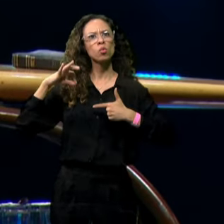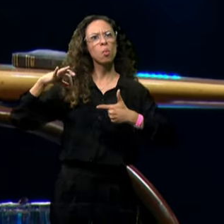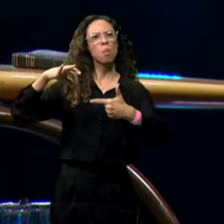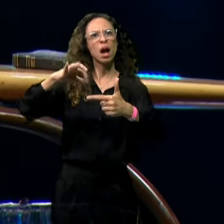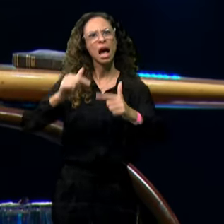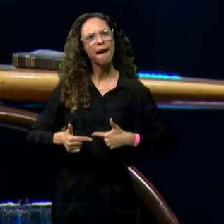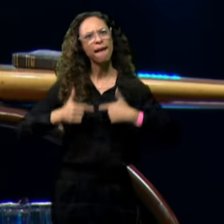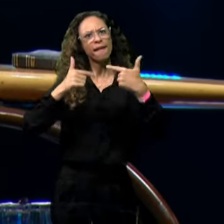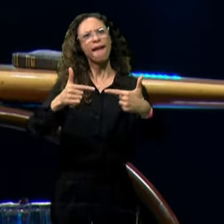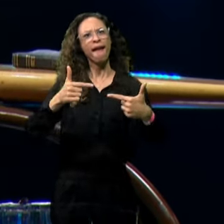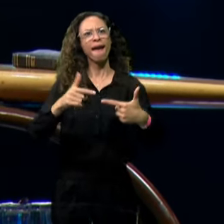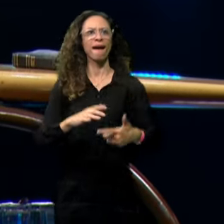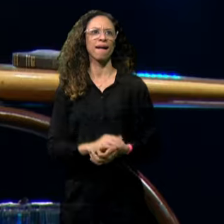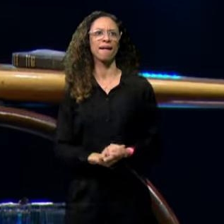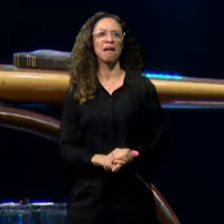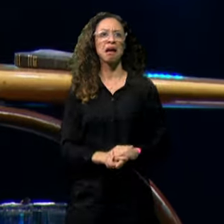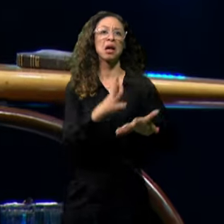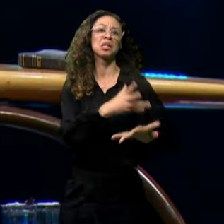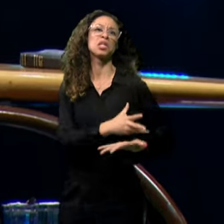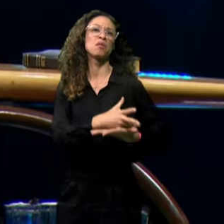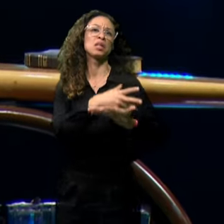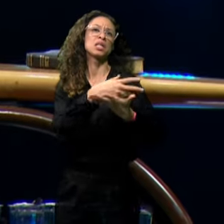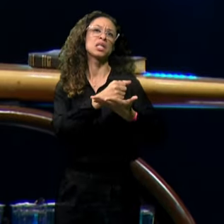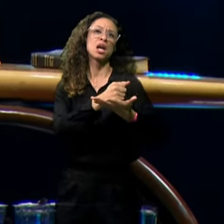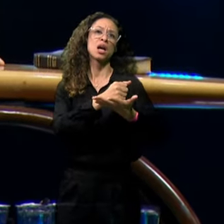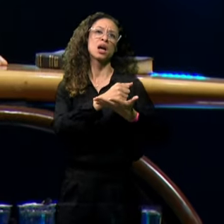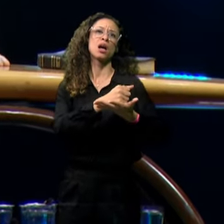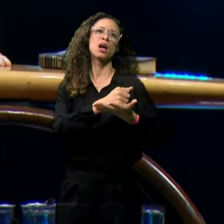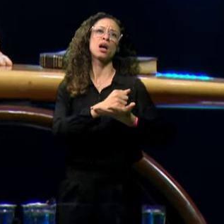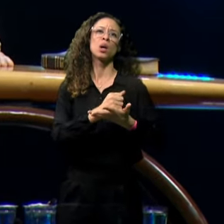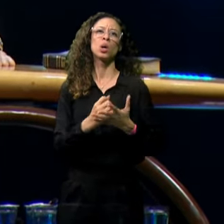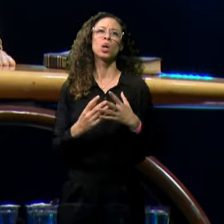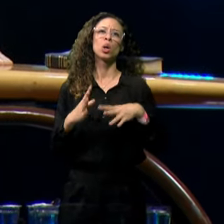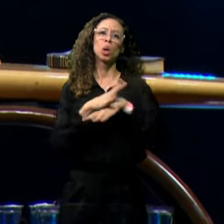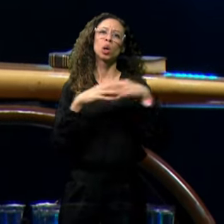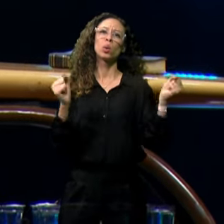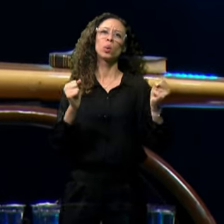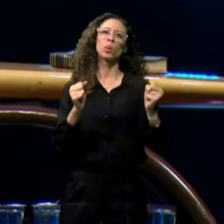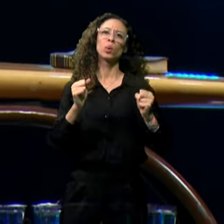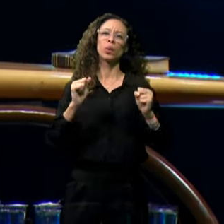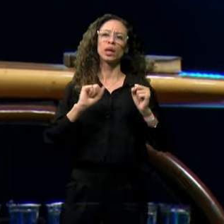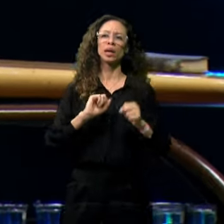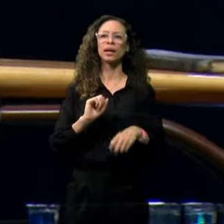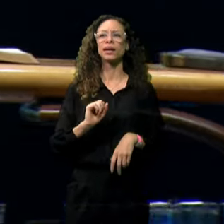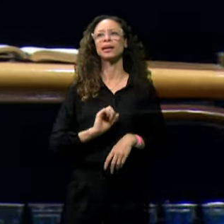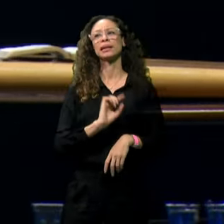não é uma cruzada de salvação nós estamos falando do que você tem que conhecer a Jesus